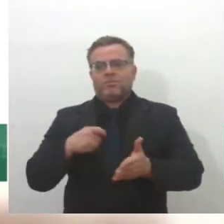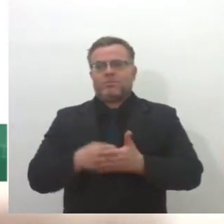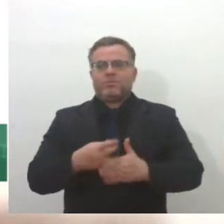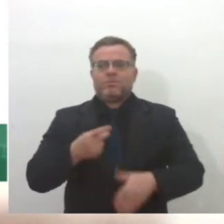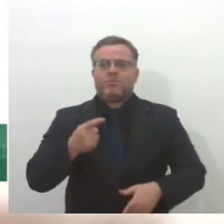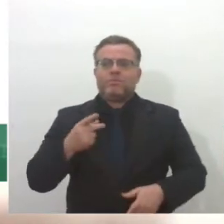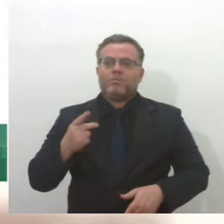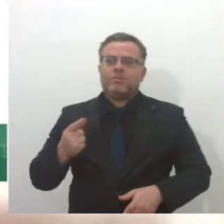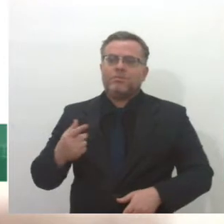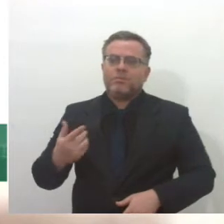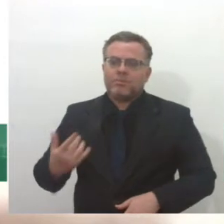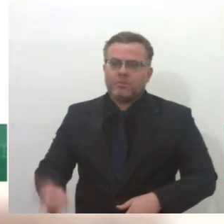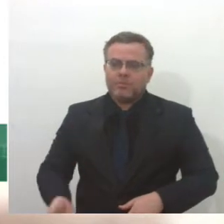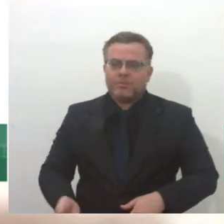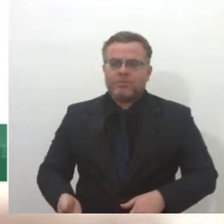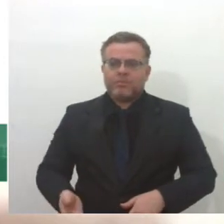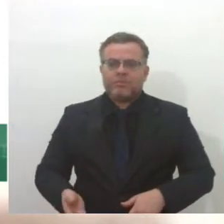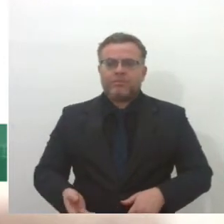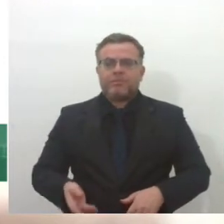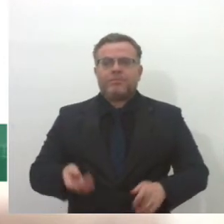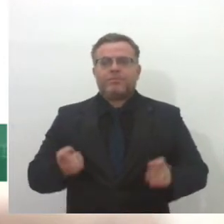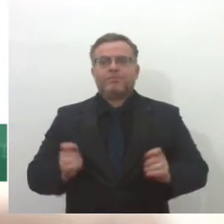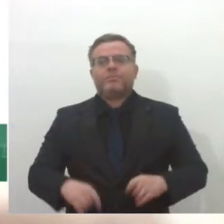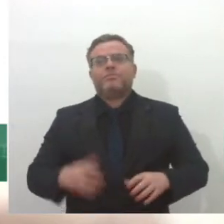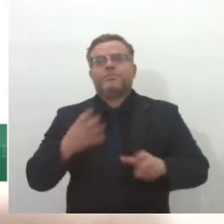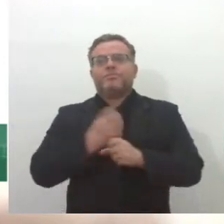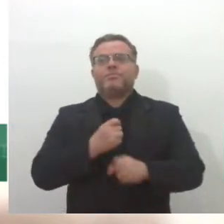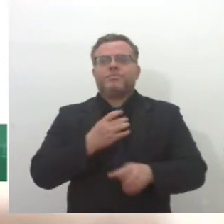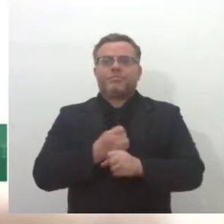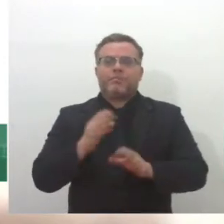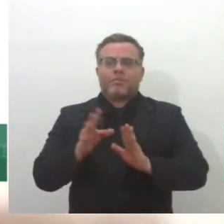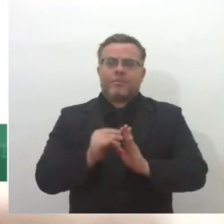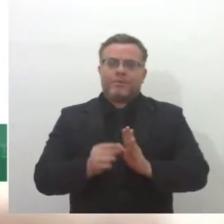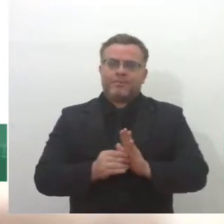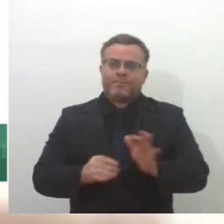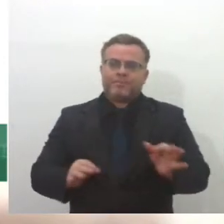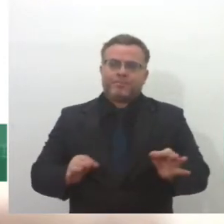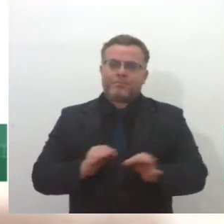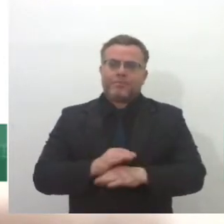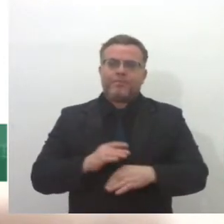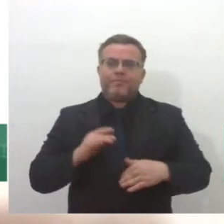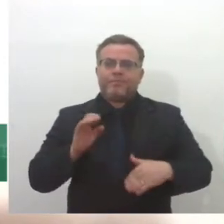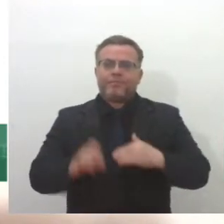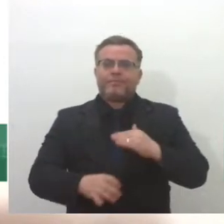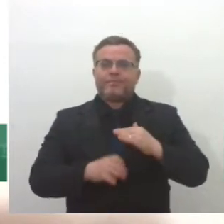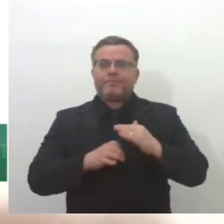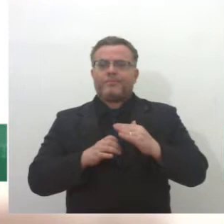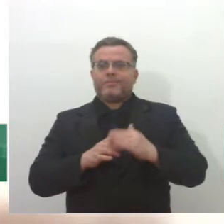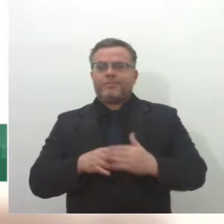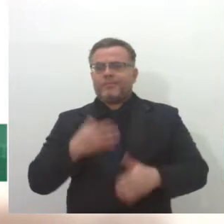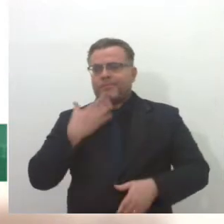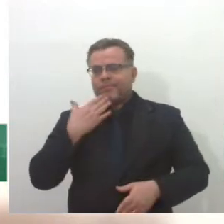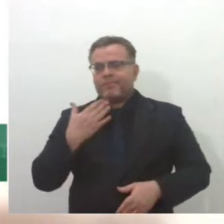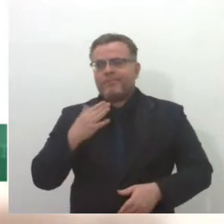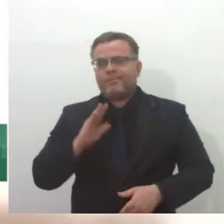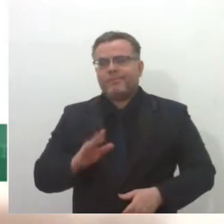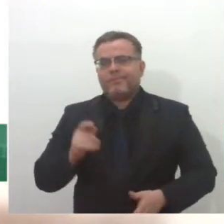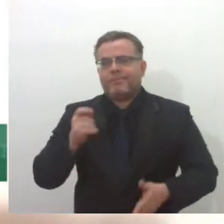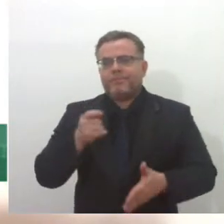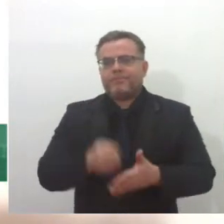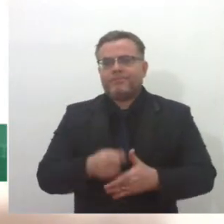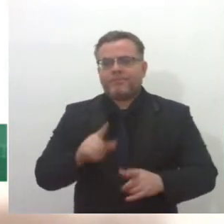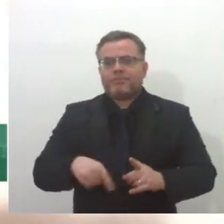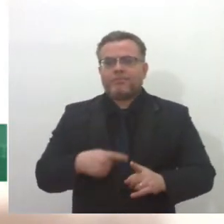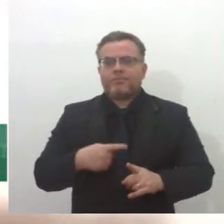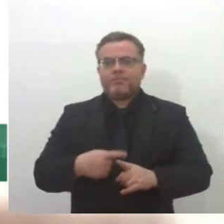feito mês a mês, um balanço, né? E aí a empresa apura quanto que ela pagou a mais de PIS e COFINS. E